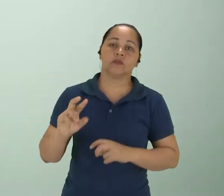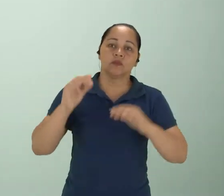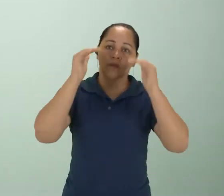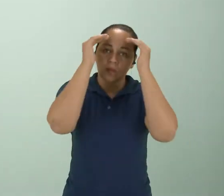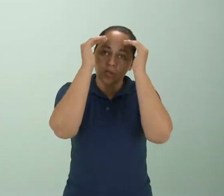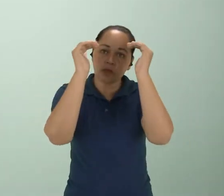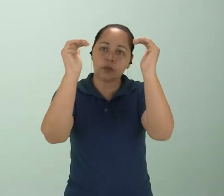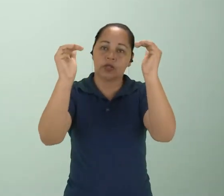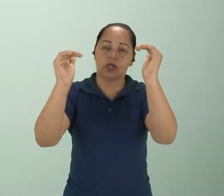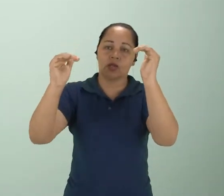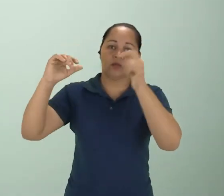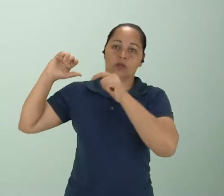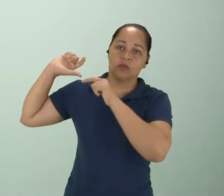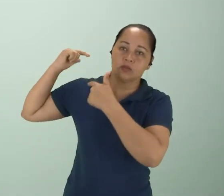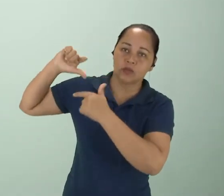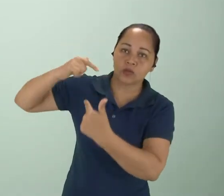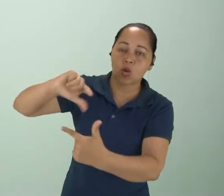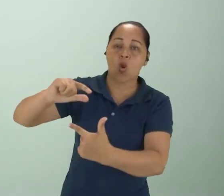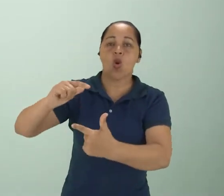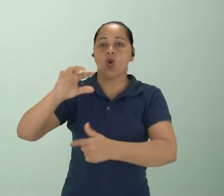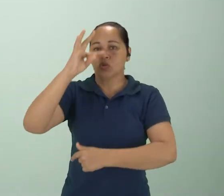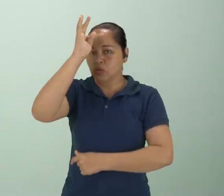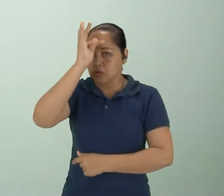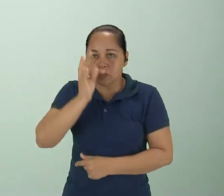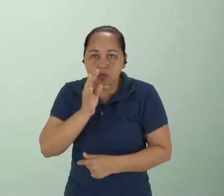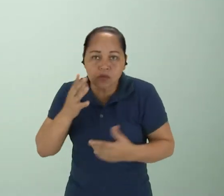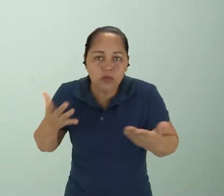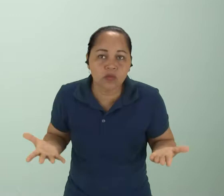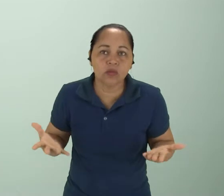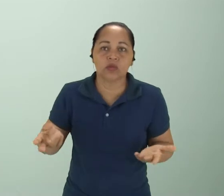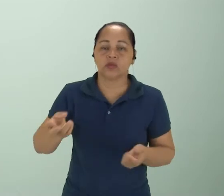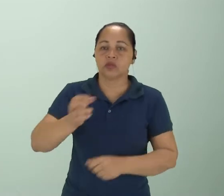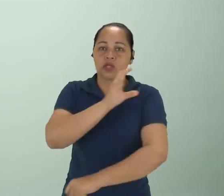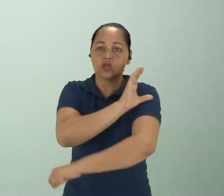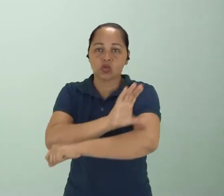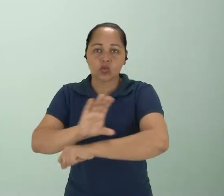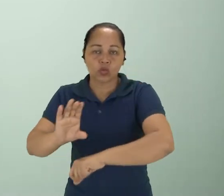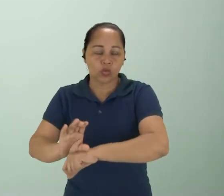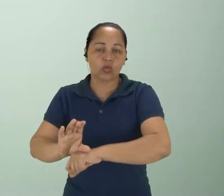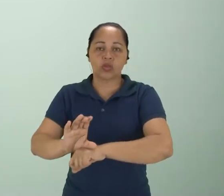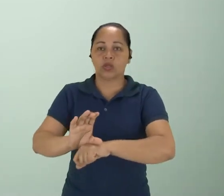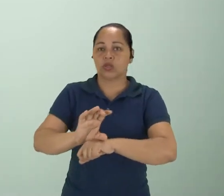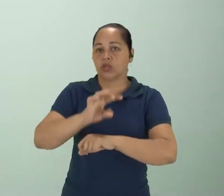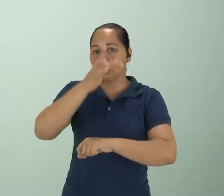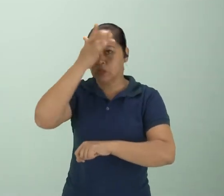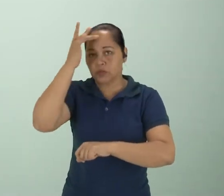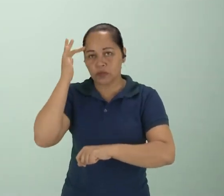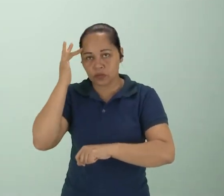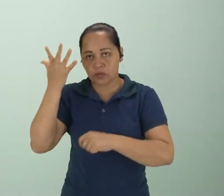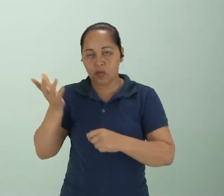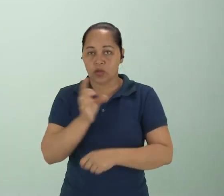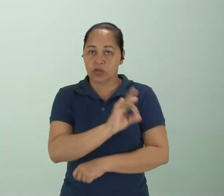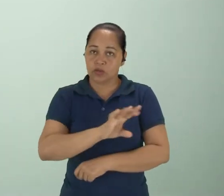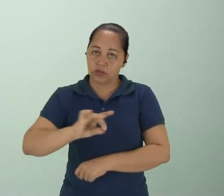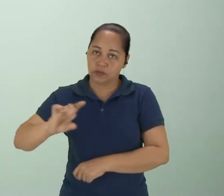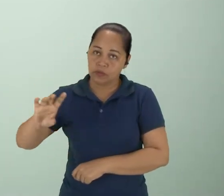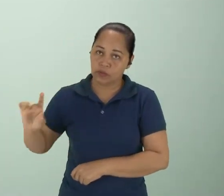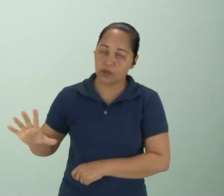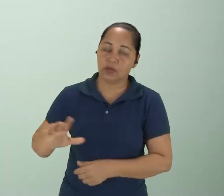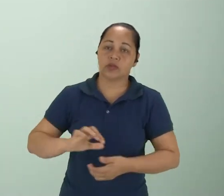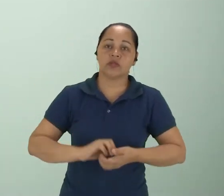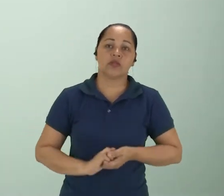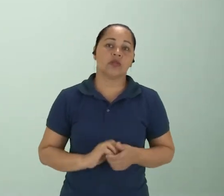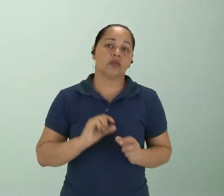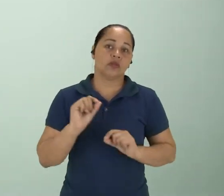dessas tradições, dessas culturas. Isso é muito importante ressaltar, já que existem aí essas indiferenças também quando